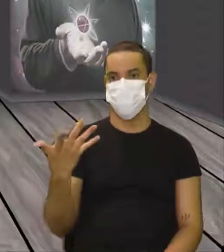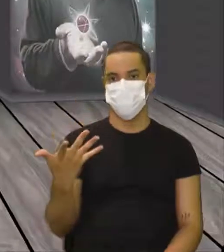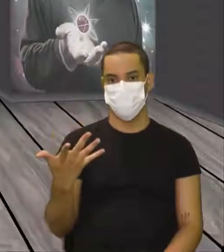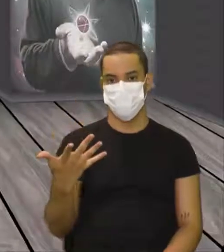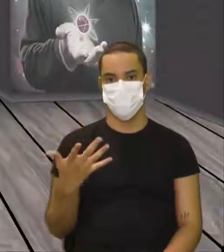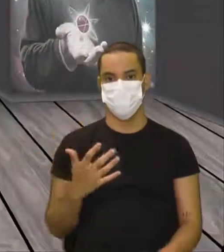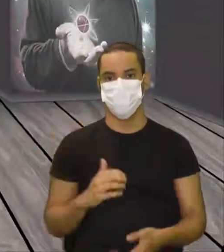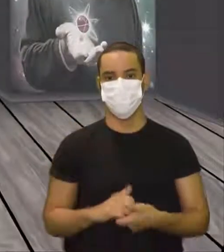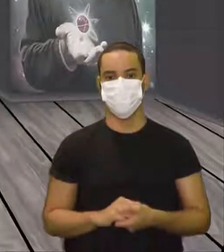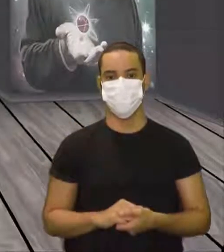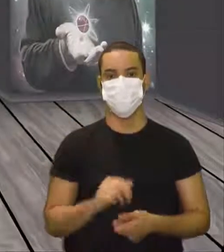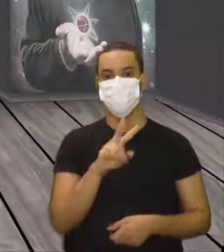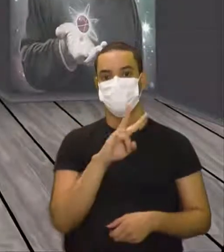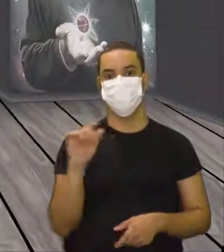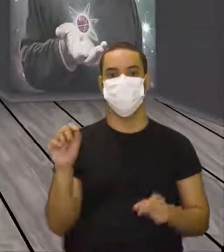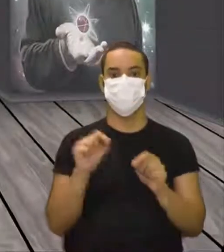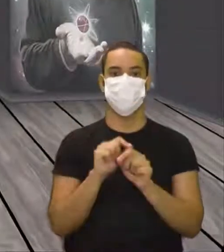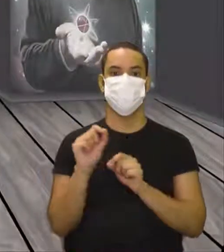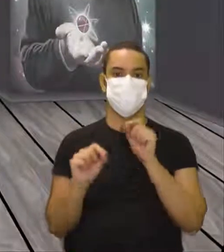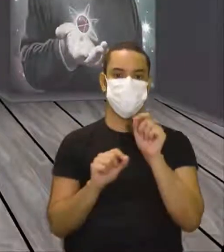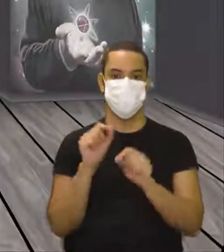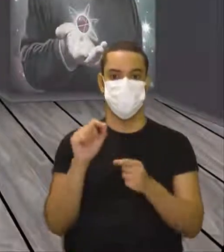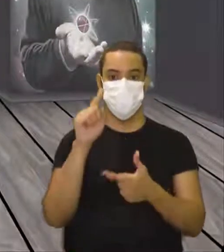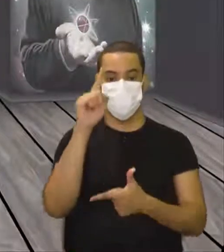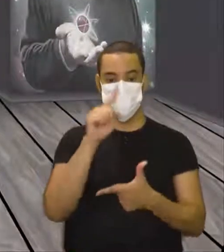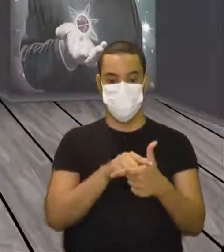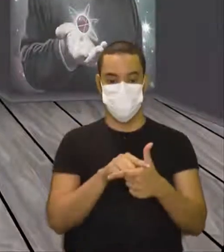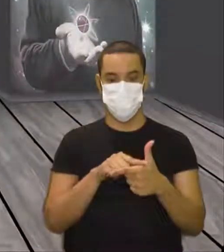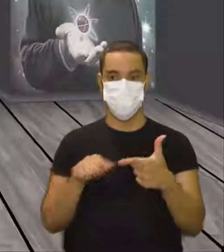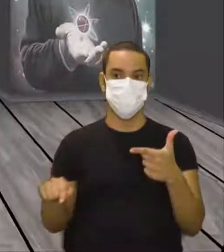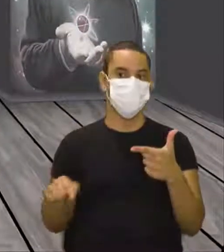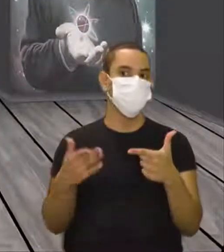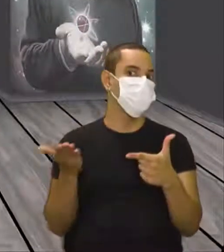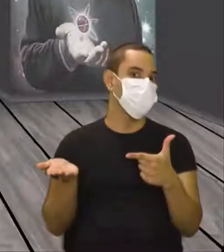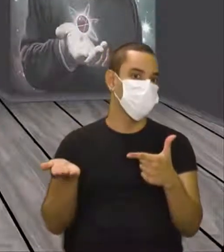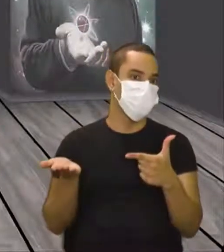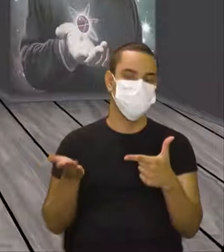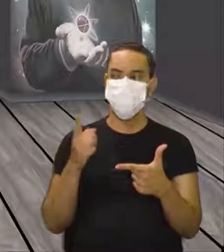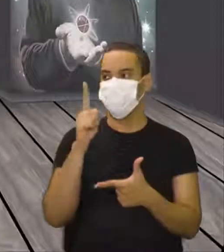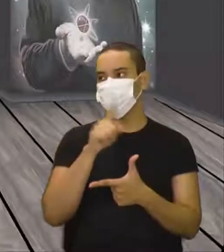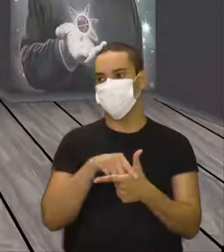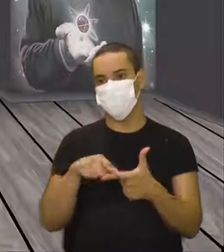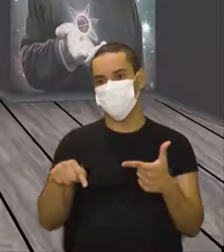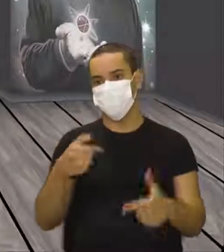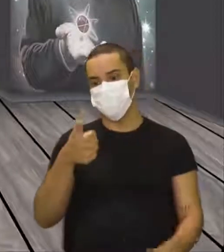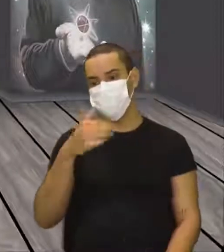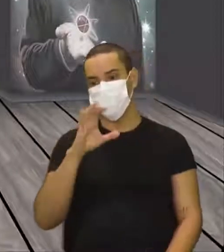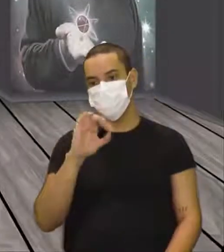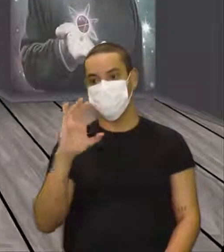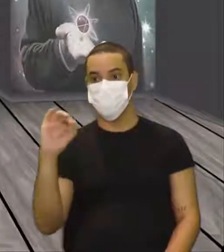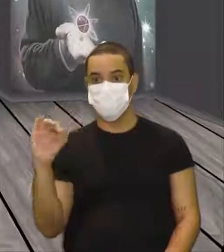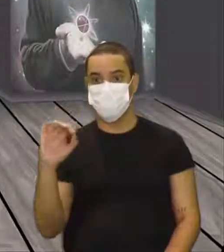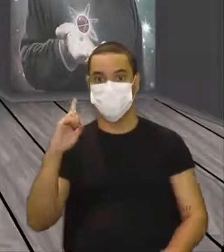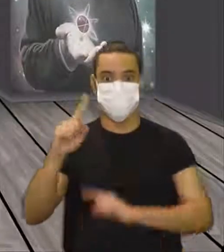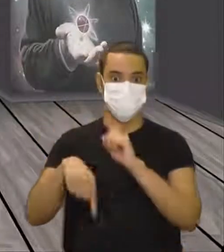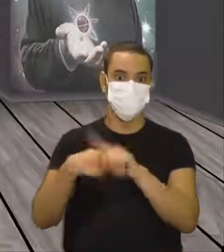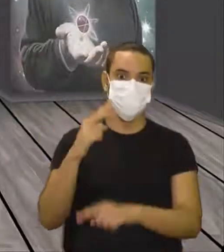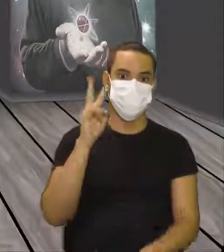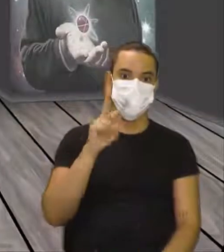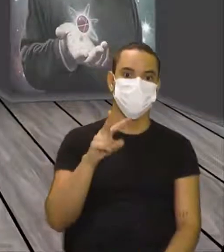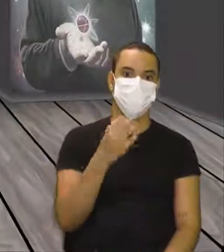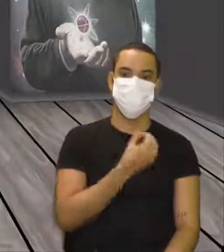certo? Você divide por quanto? Se quiser, divide por 100, aí depois você vê quanto vale